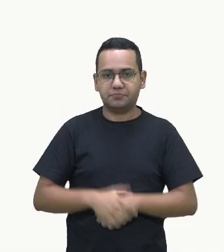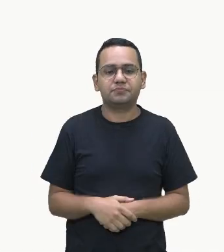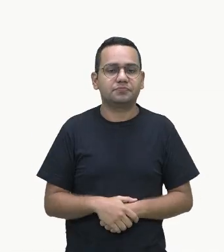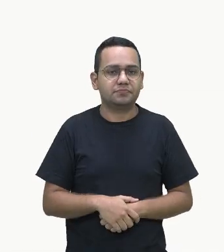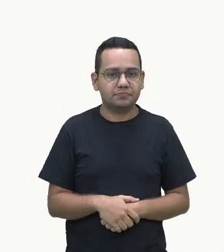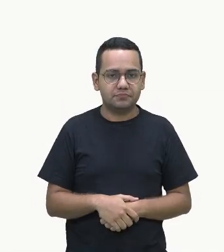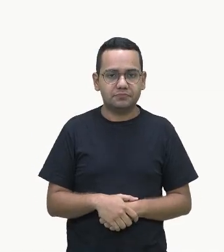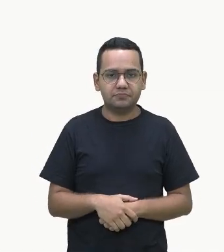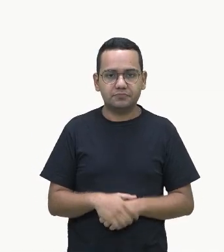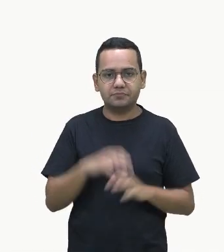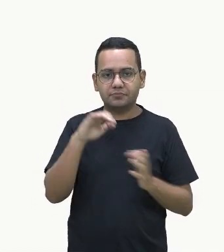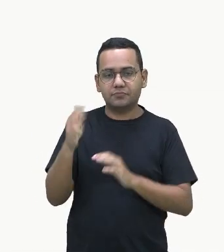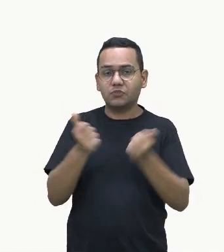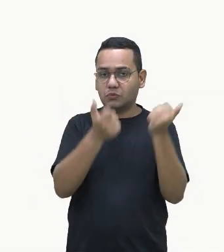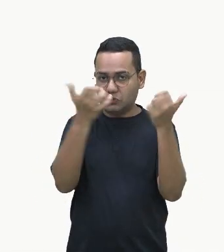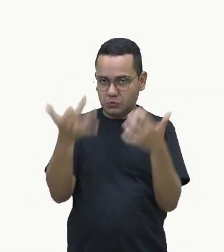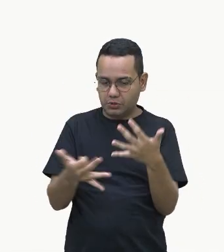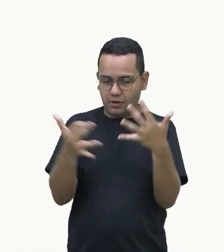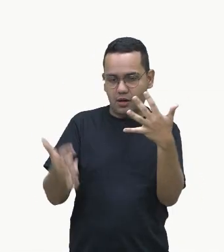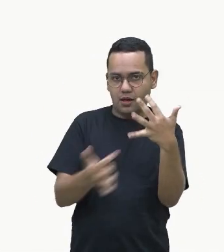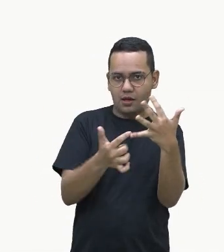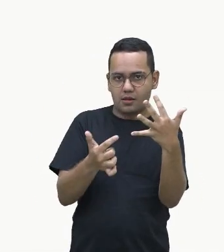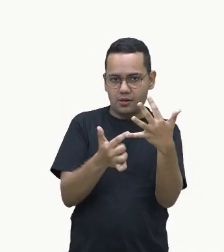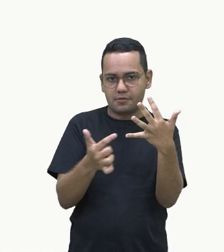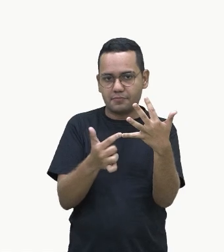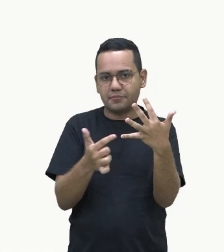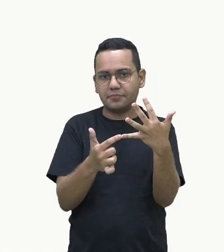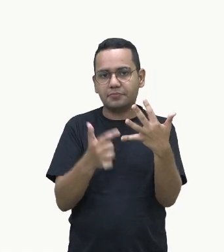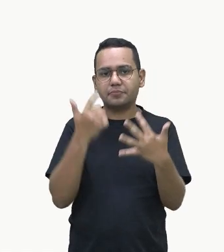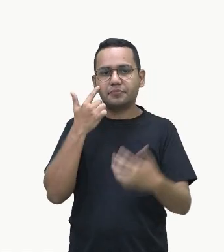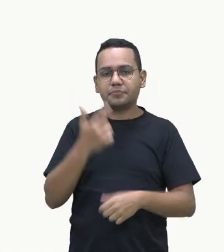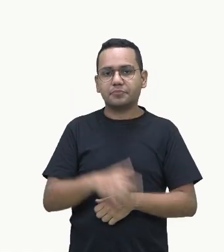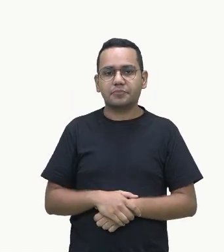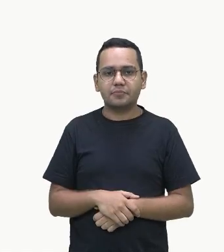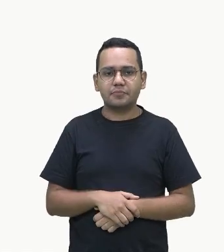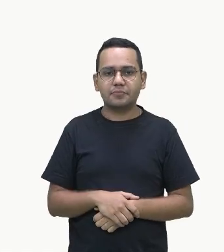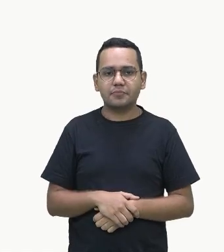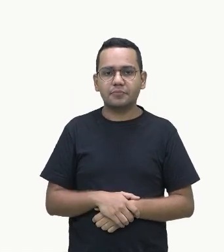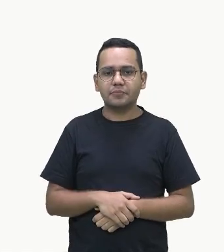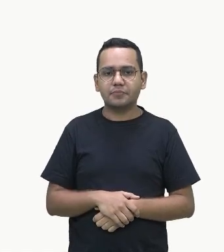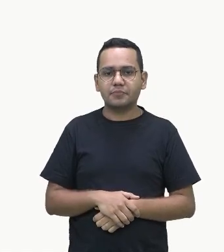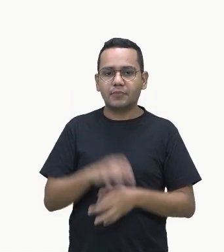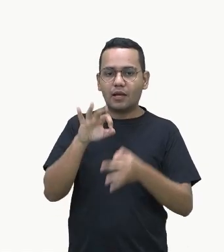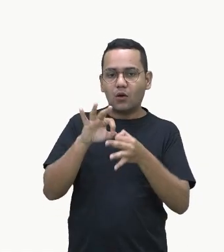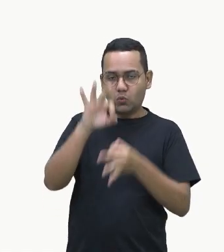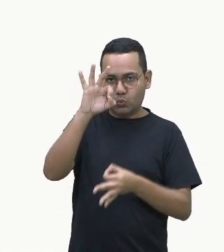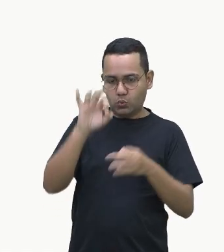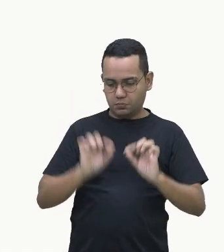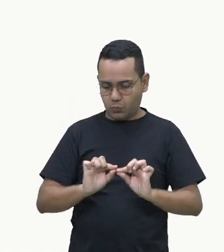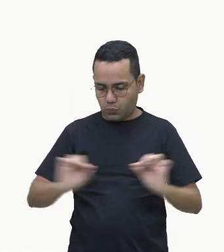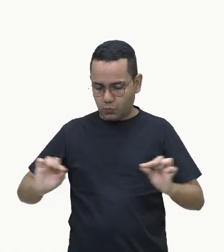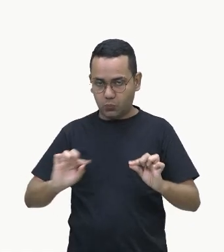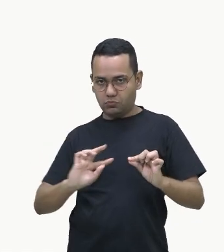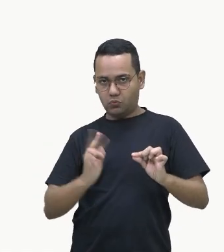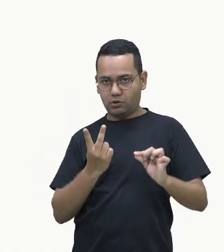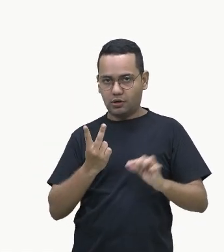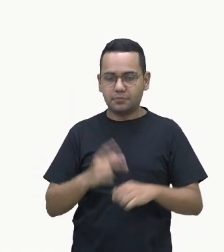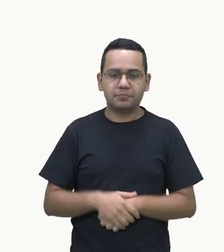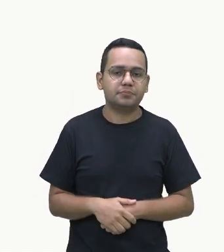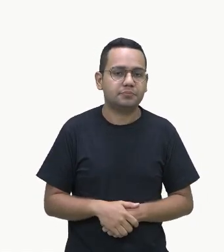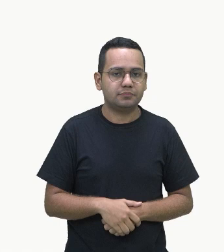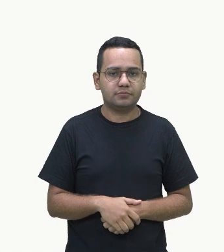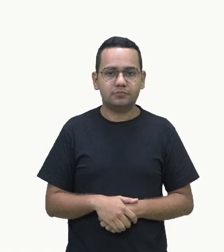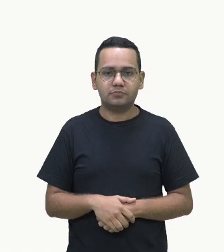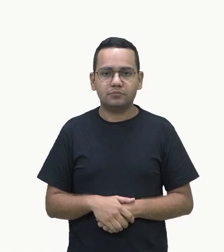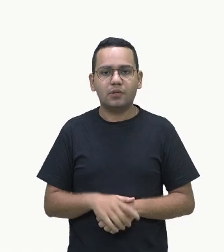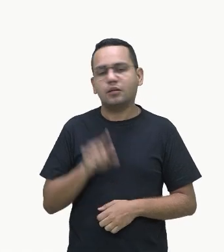em altura da hipotenusa. Já que começamos a falar de altura, a altura da hipotenusa vai ser a linha